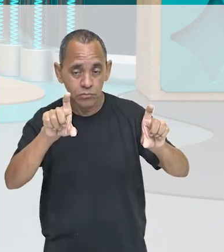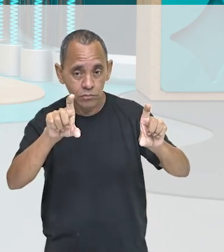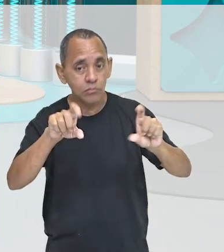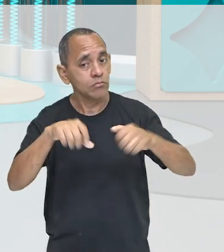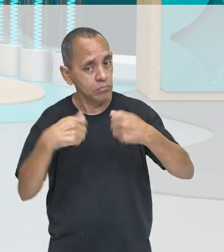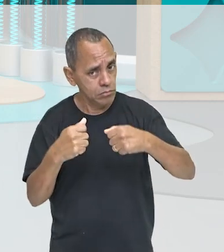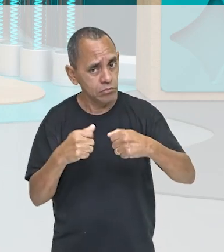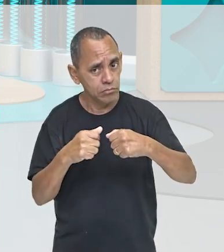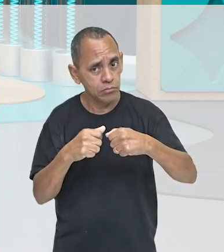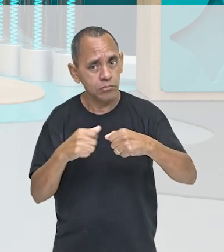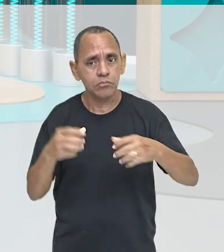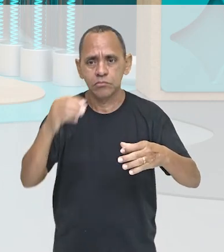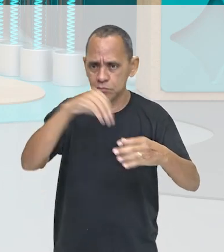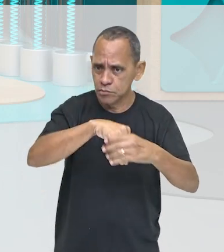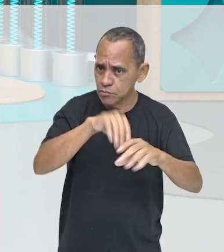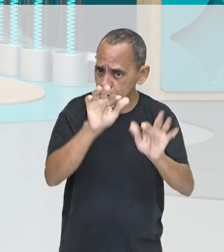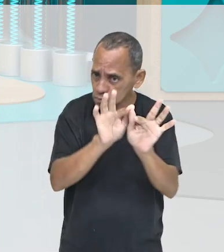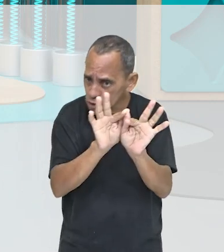formar,